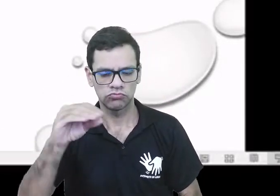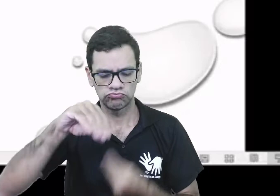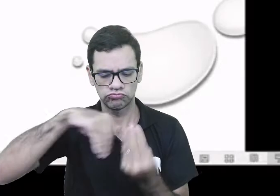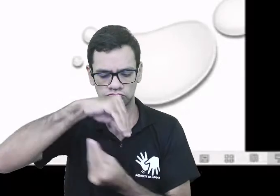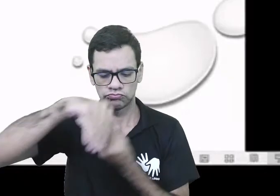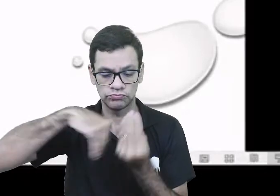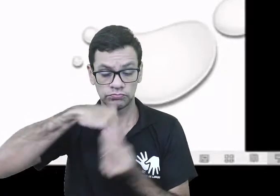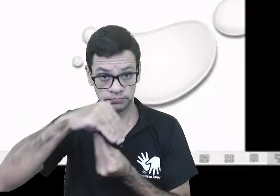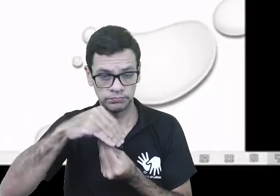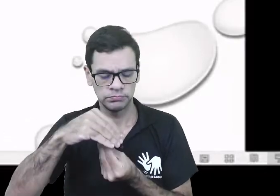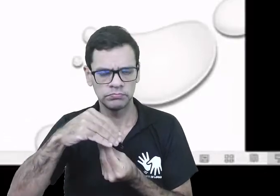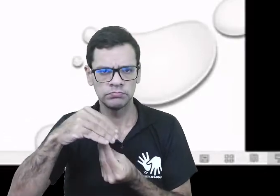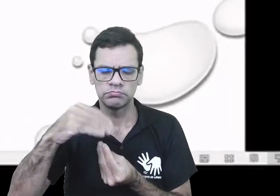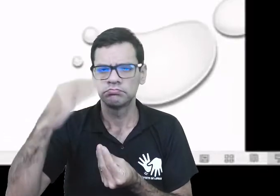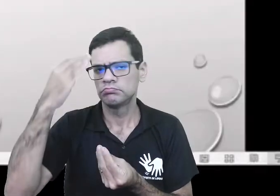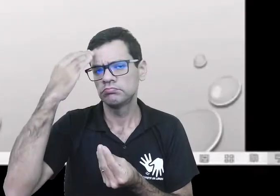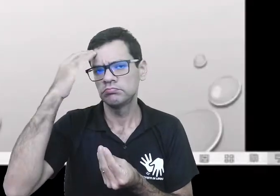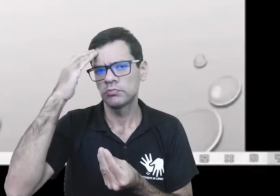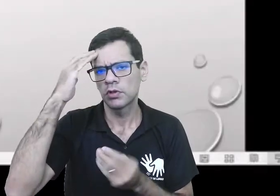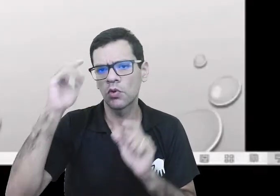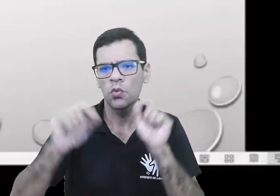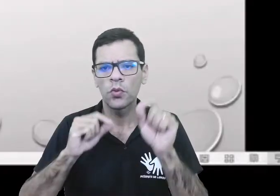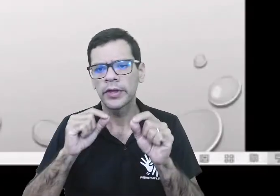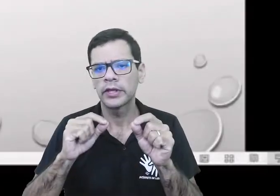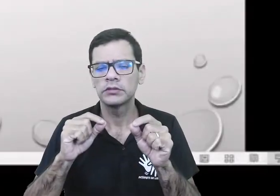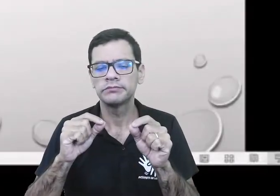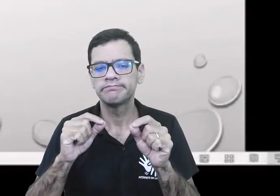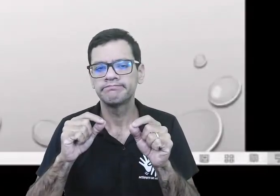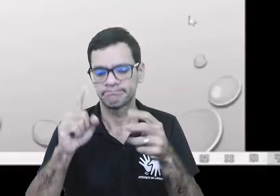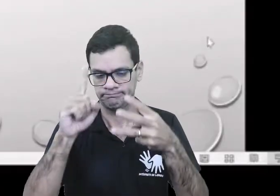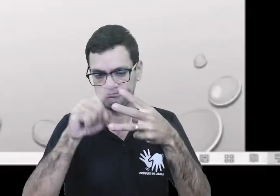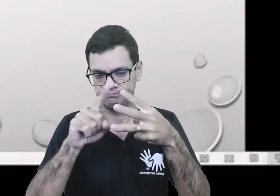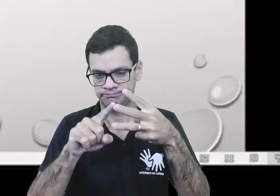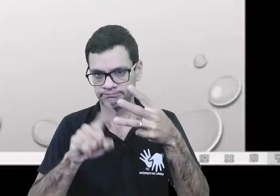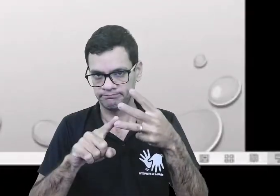gente entender, eu trouxe para vocês 3 imagens